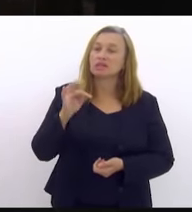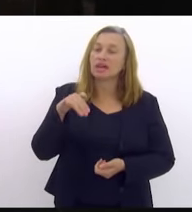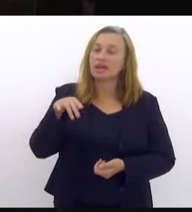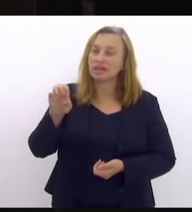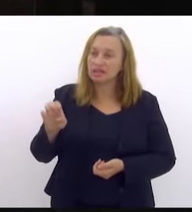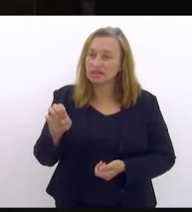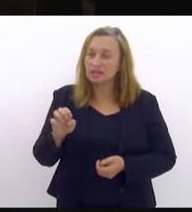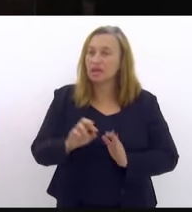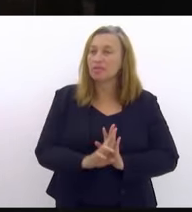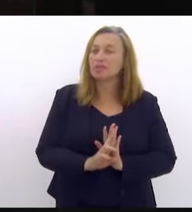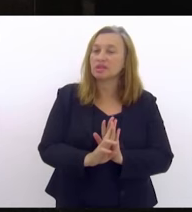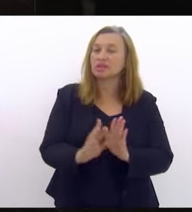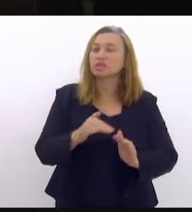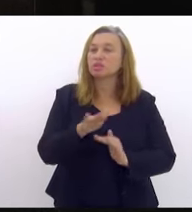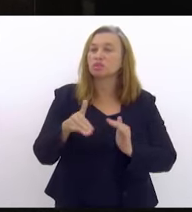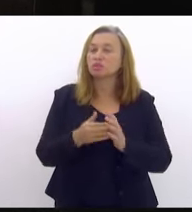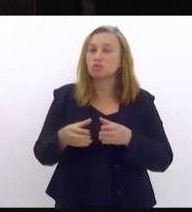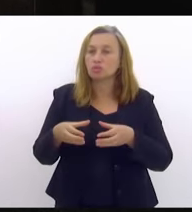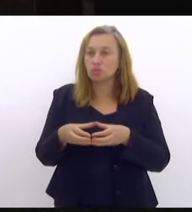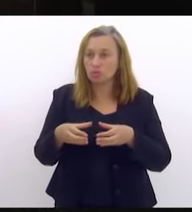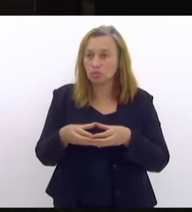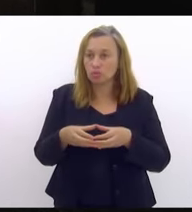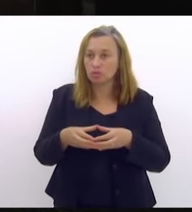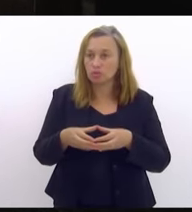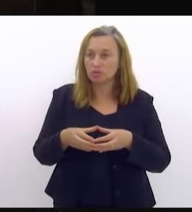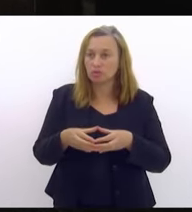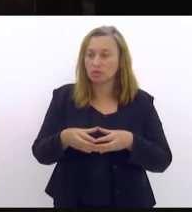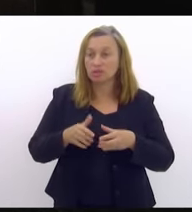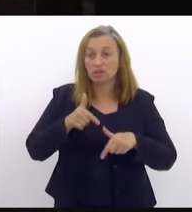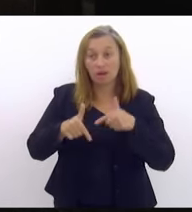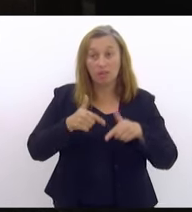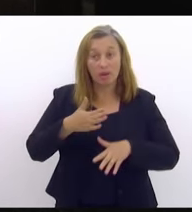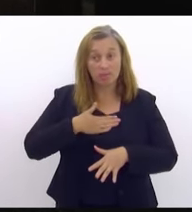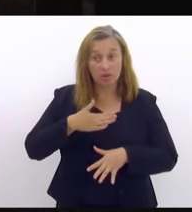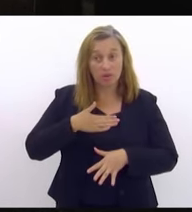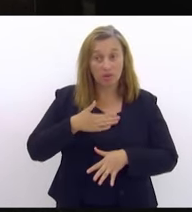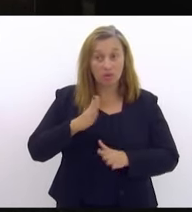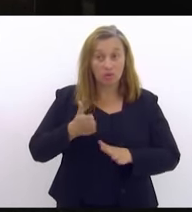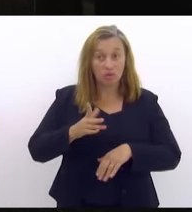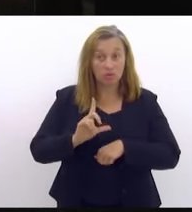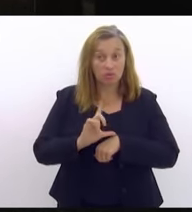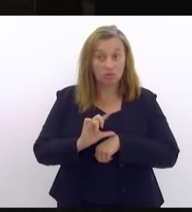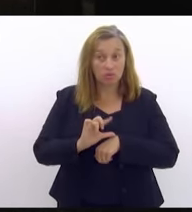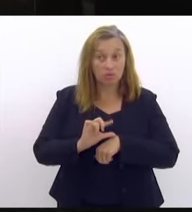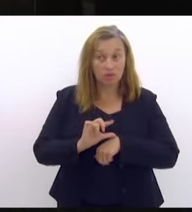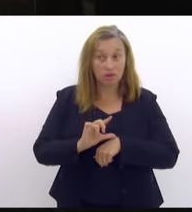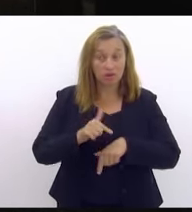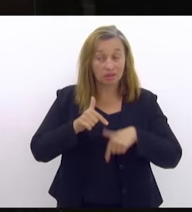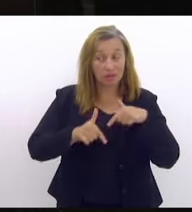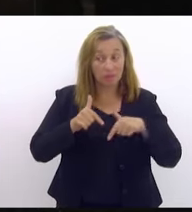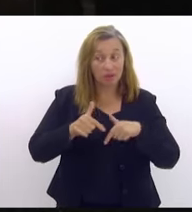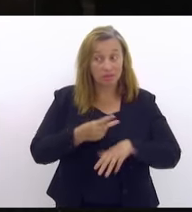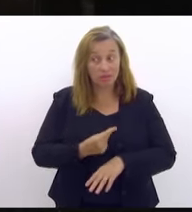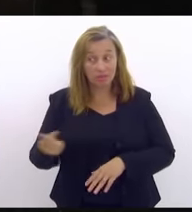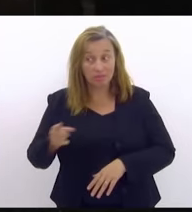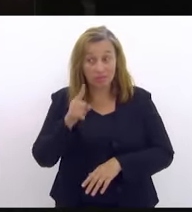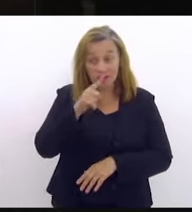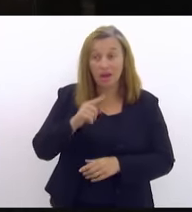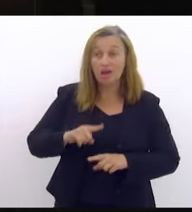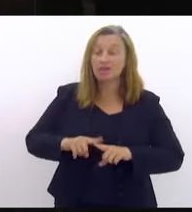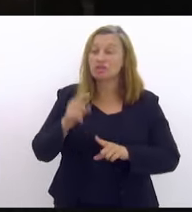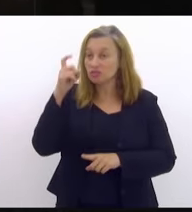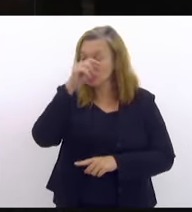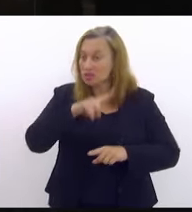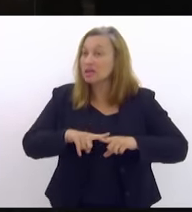aqui representando toda uma equipe, né, que não pôde estar aqui hoje, nós saímos de lá ainda em horário de expediente. Então, ficou difícil. Mas estão